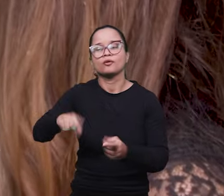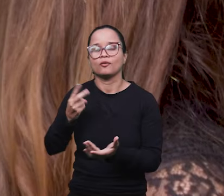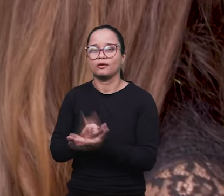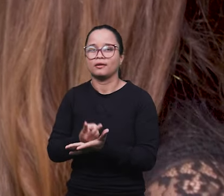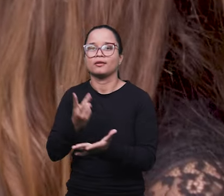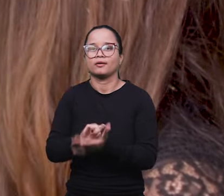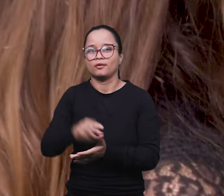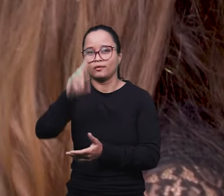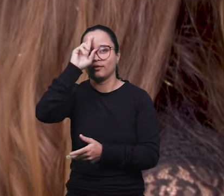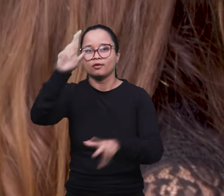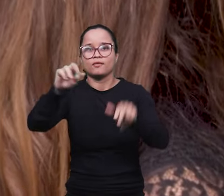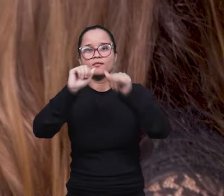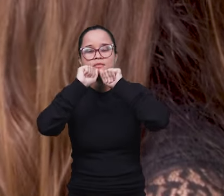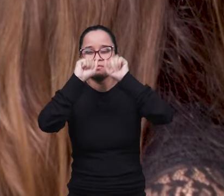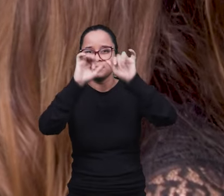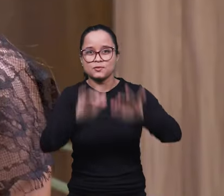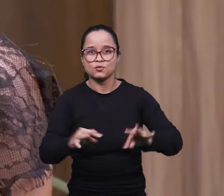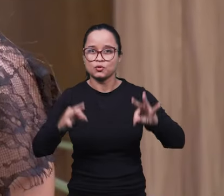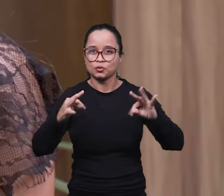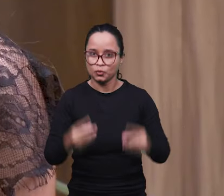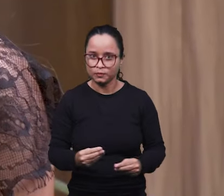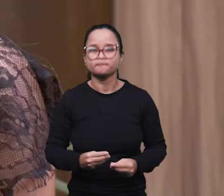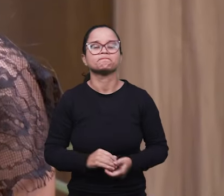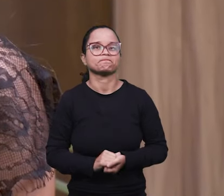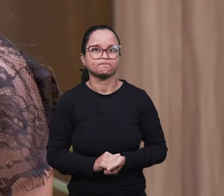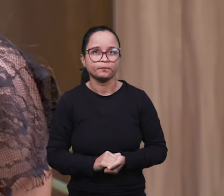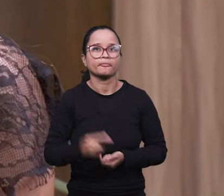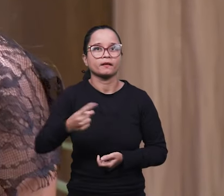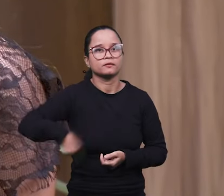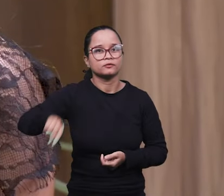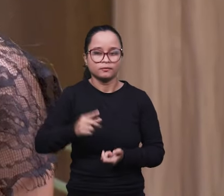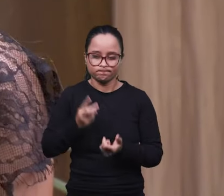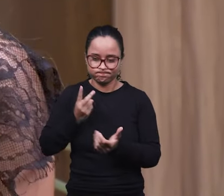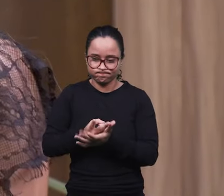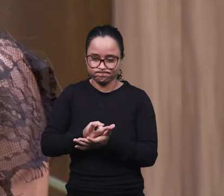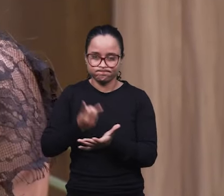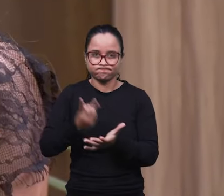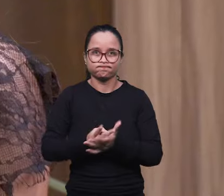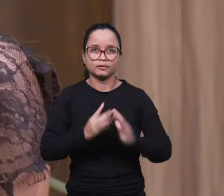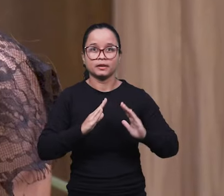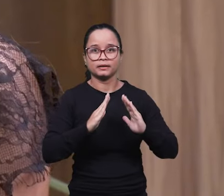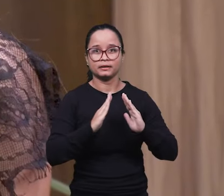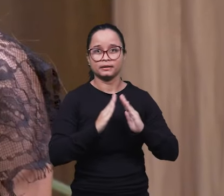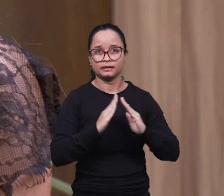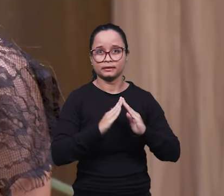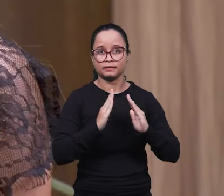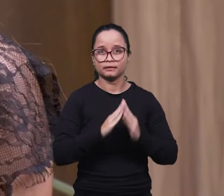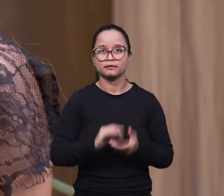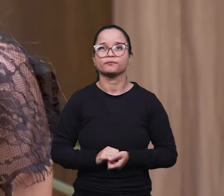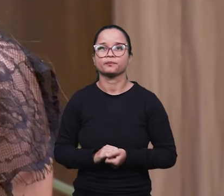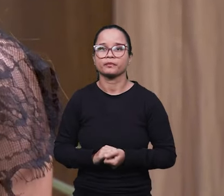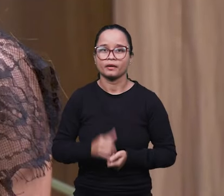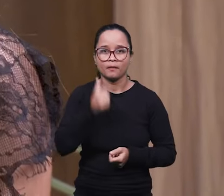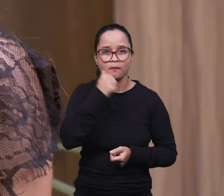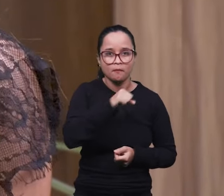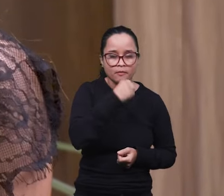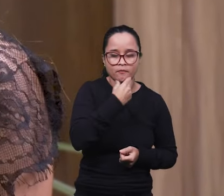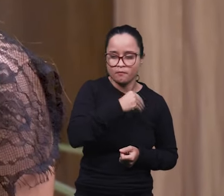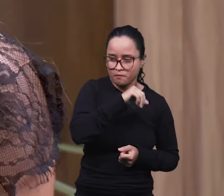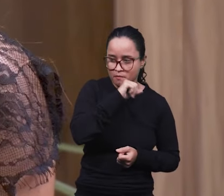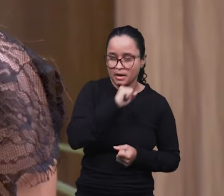com certeza vai provendo todas as coisas e a gente vai eh conseguindo em casa meus pais sempre deram muito esse apoio essa